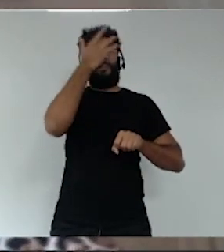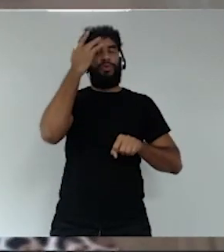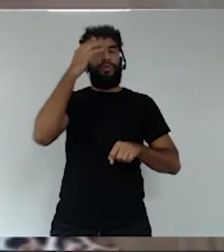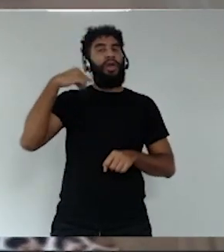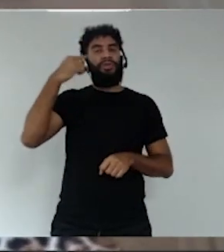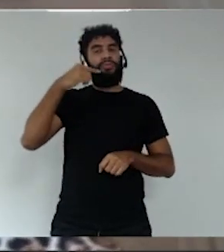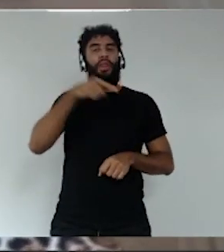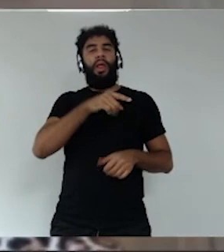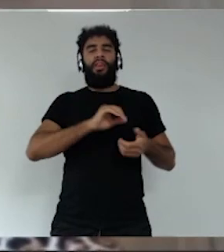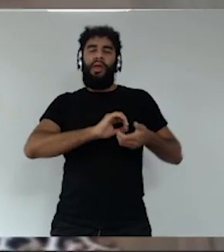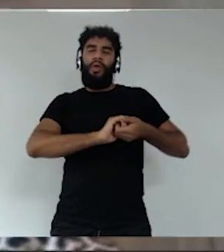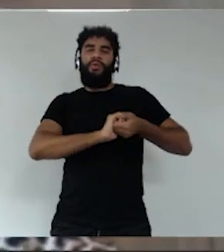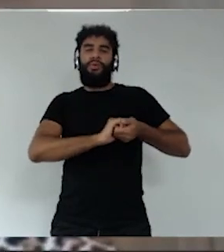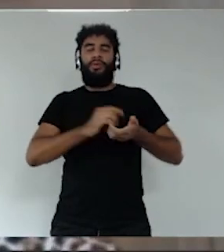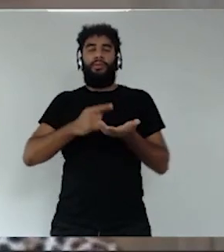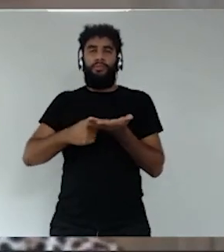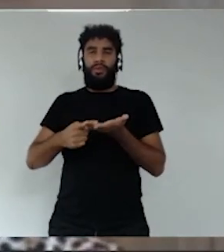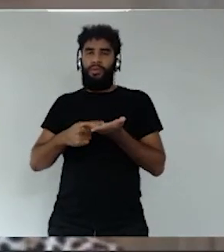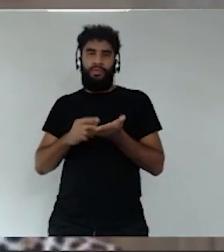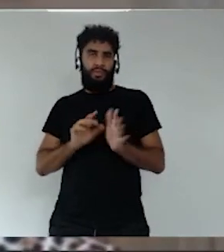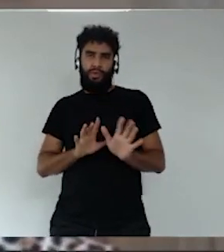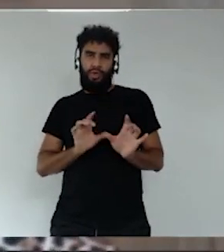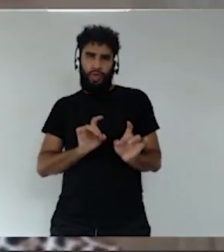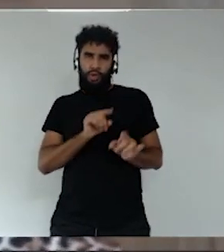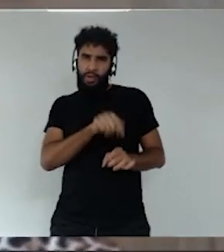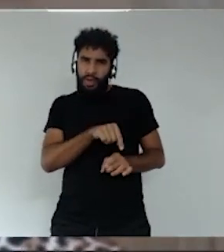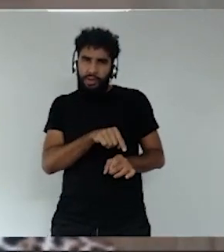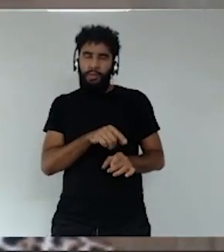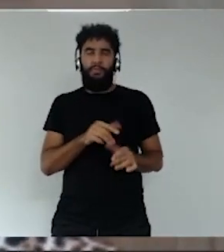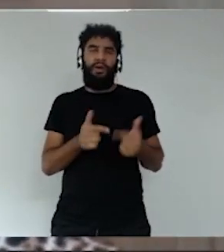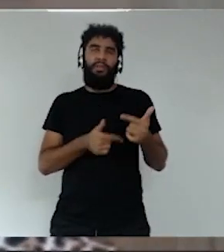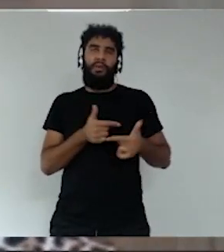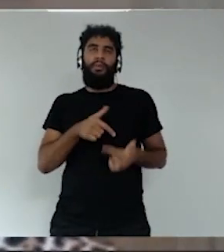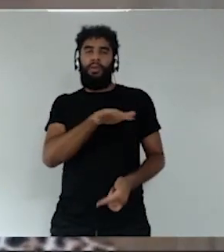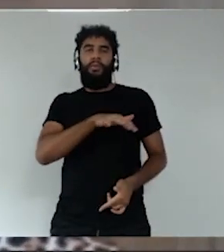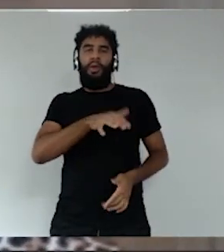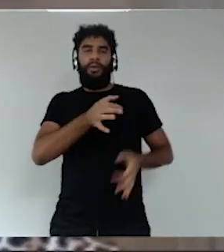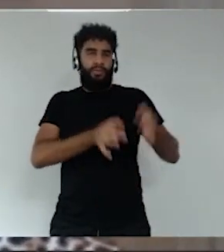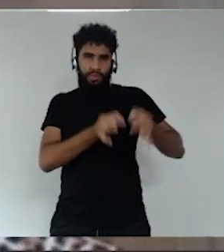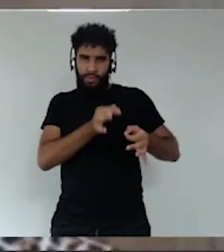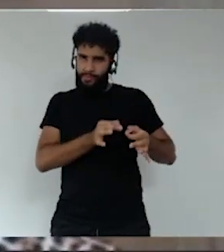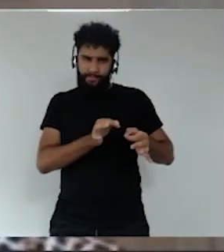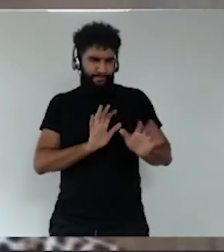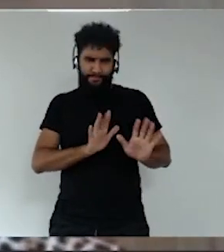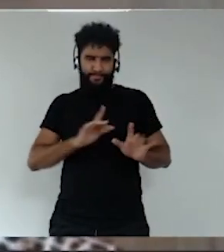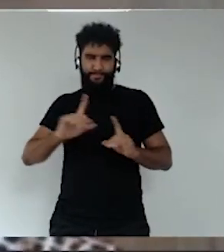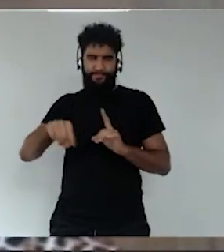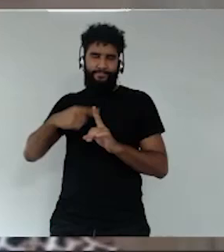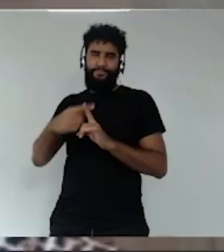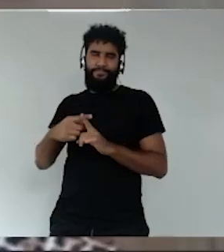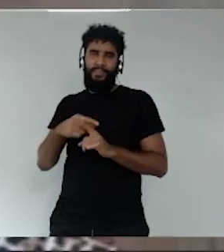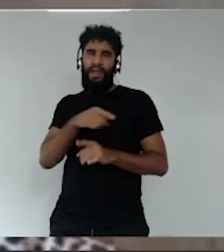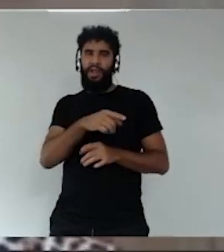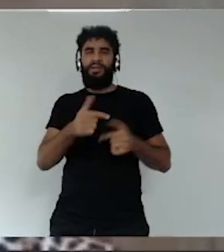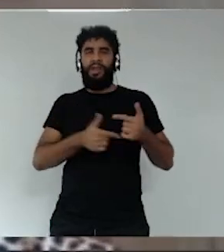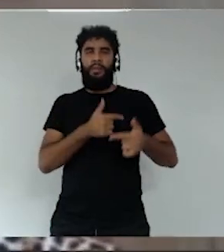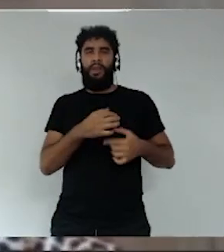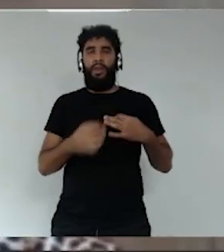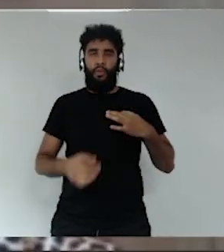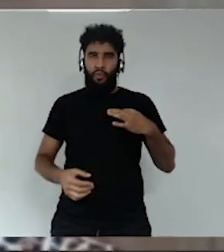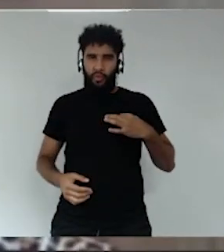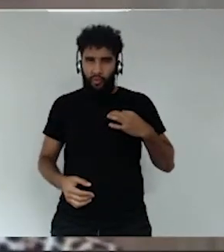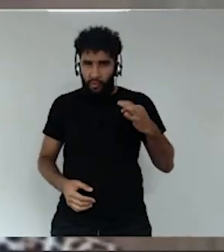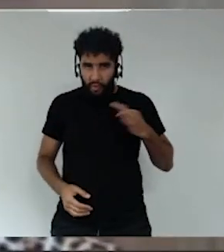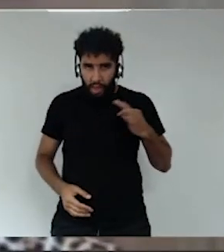como conciliadores e mediadores, e muito menos para que eles atuem no âmbito judicial, trabalhando como voluntários. Não,